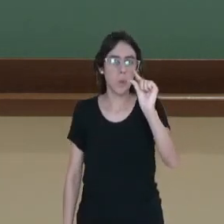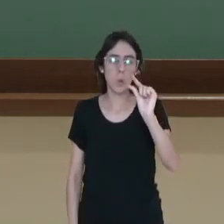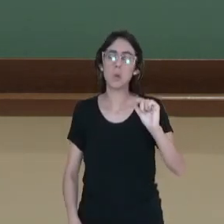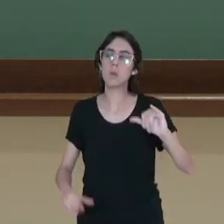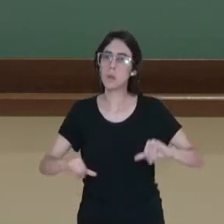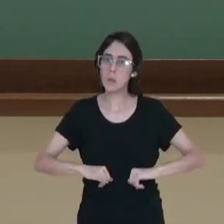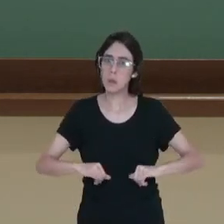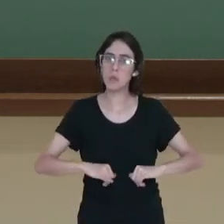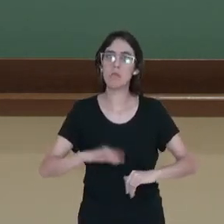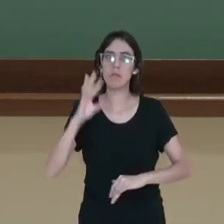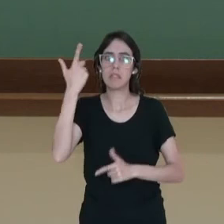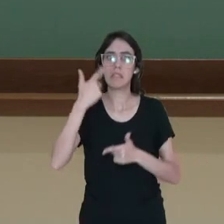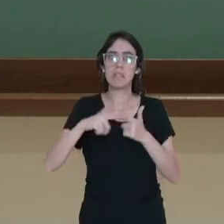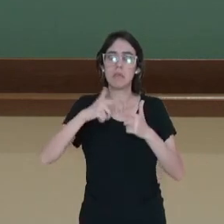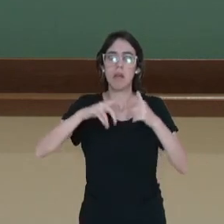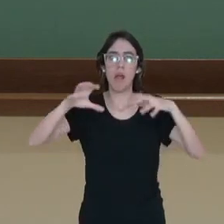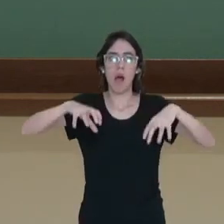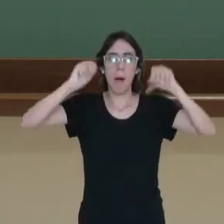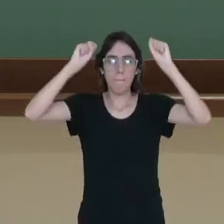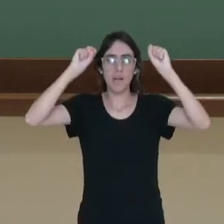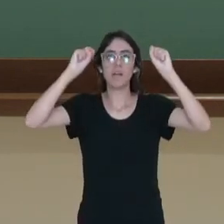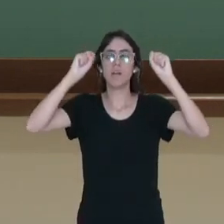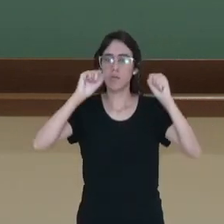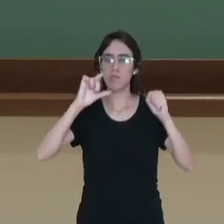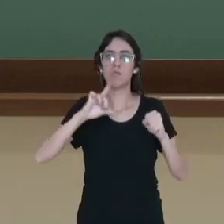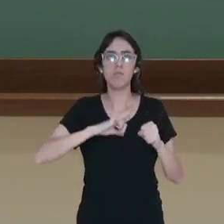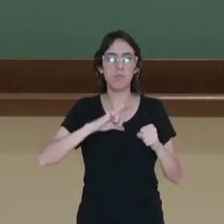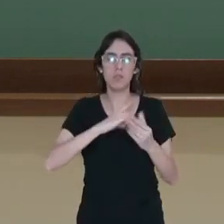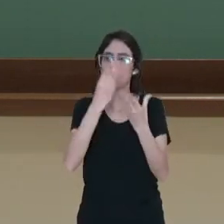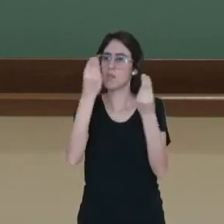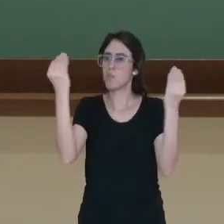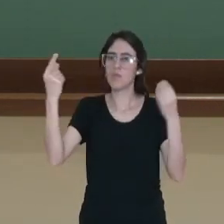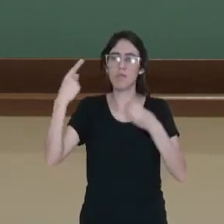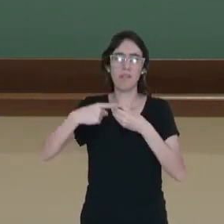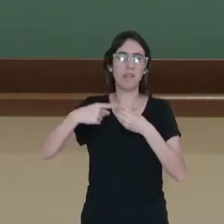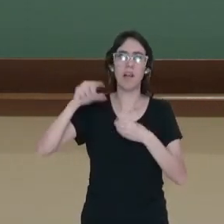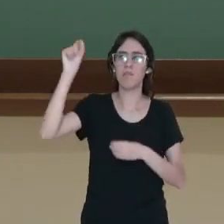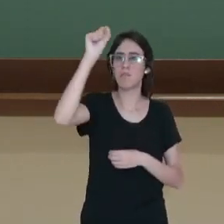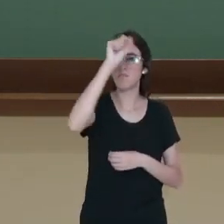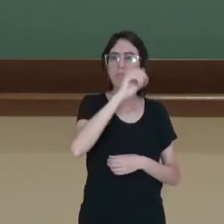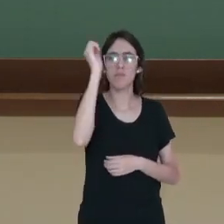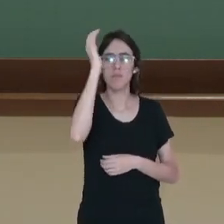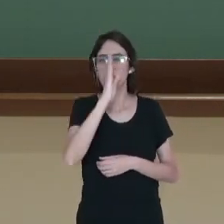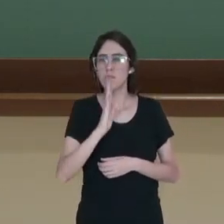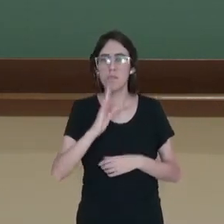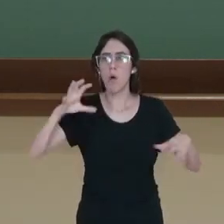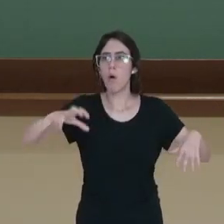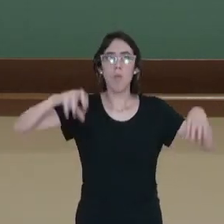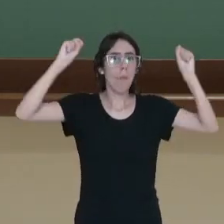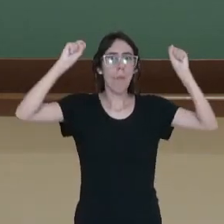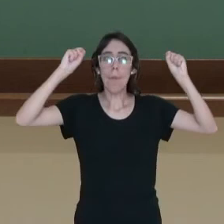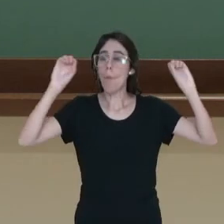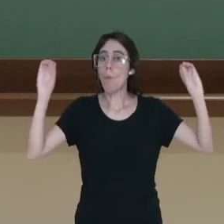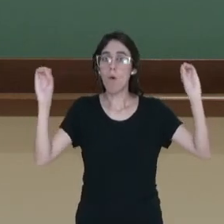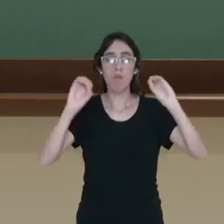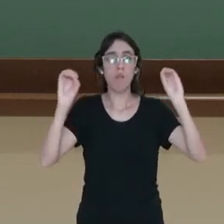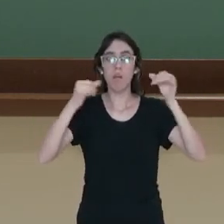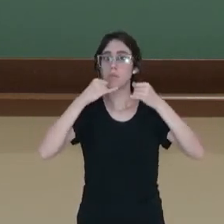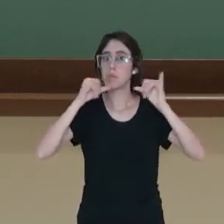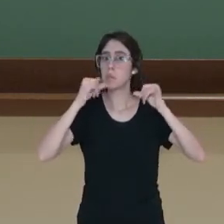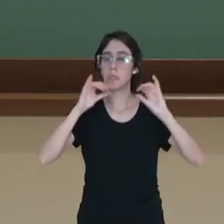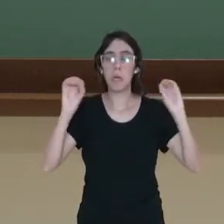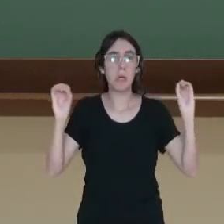do apagão, de vários momentos, grandes cidades brasileiras estarem completamente sem